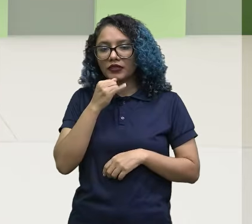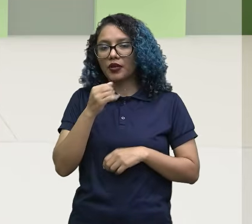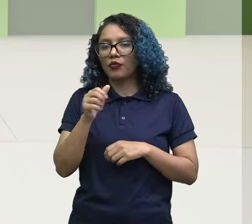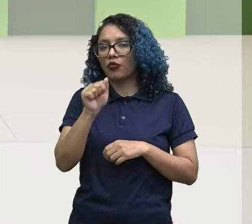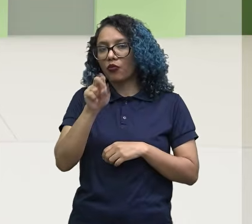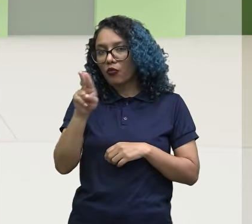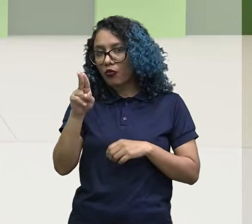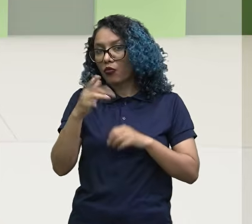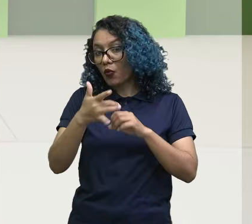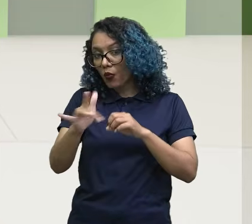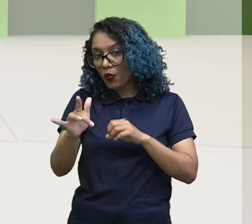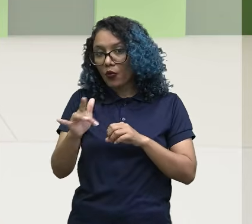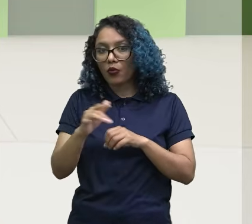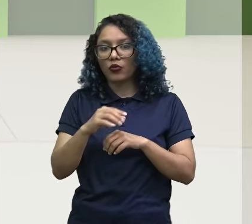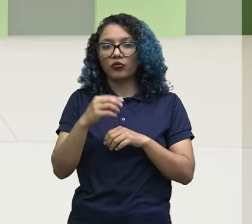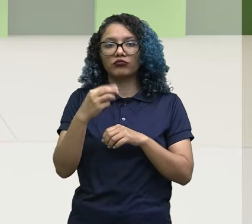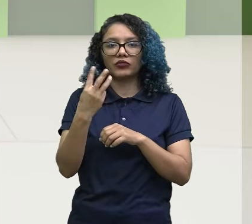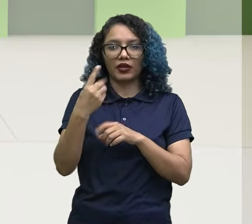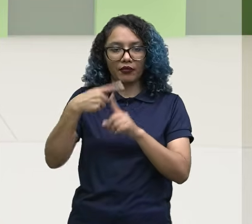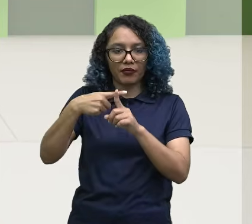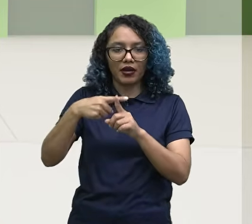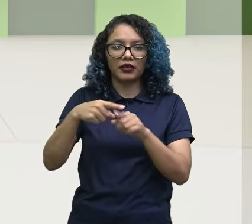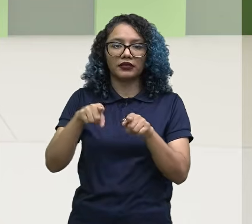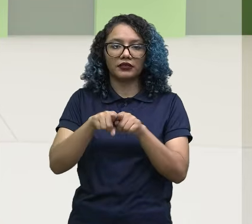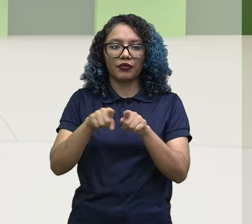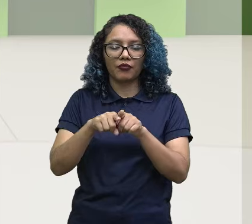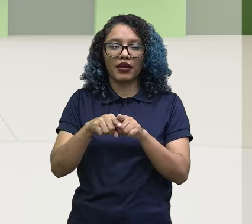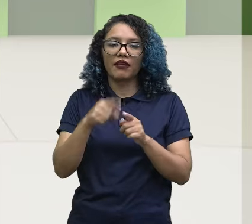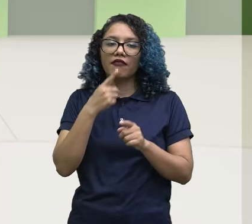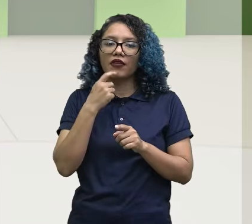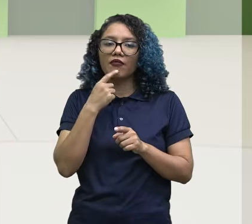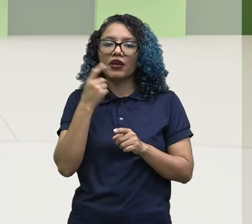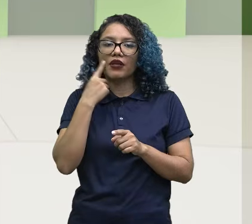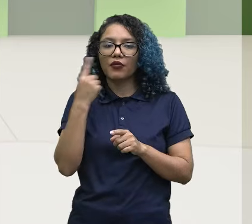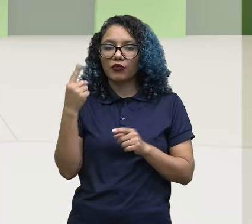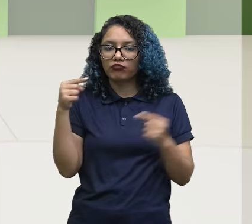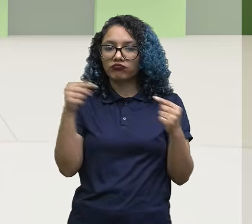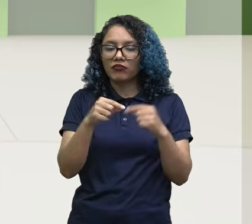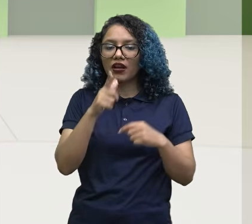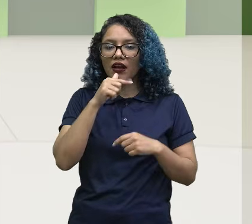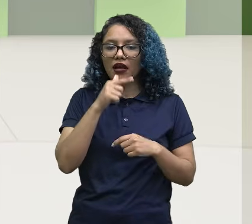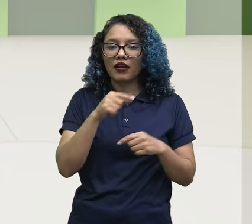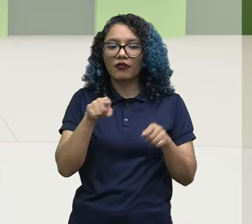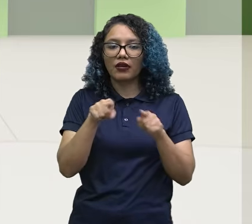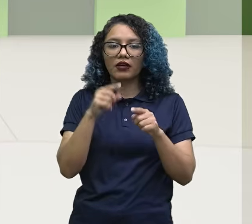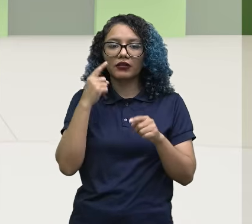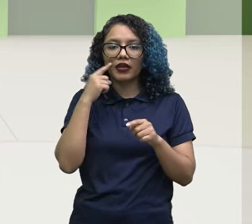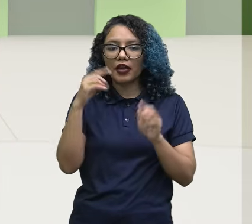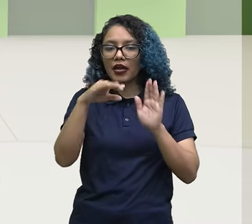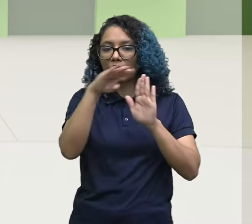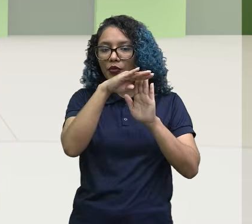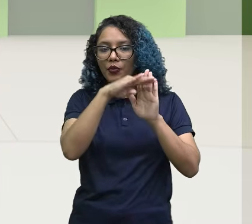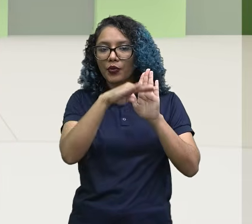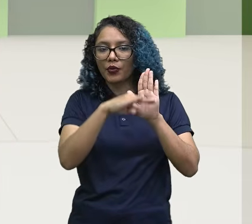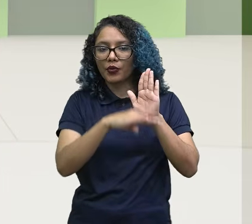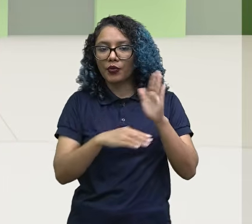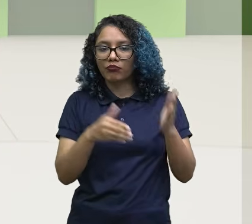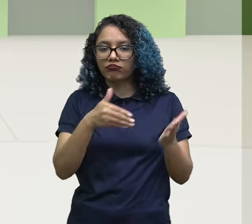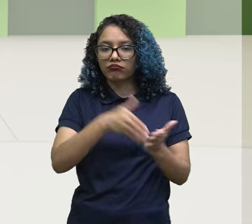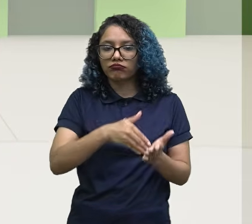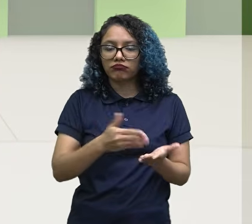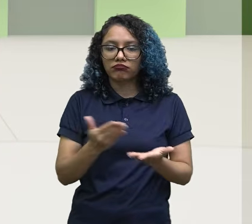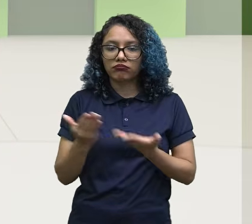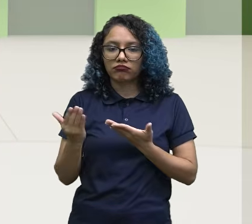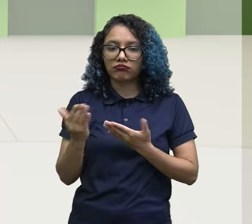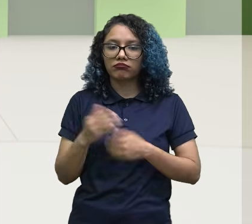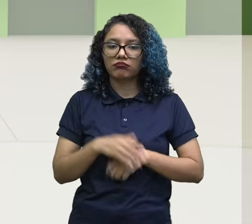3+, aqui em vermelho tá os íons da água, né? E vai até o último, lá embaixo. Aqui aparece para